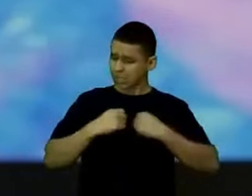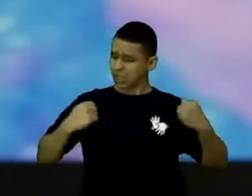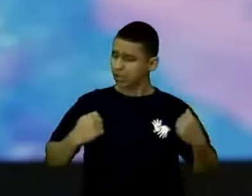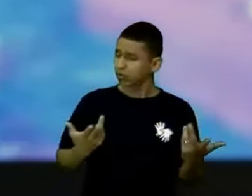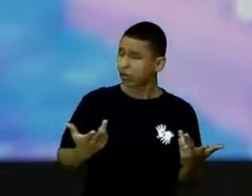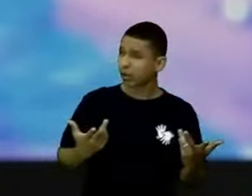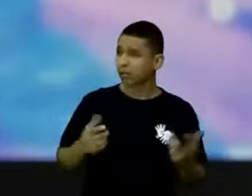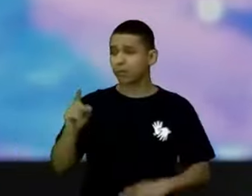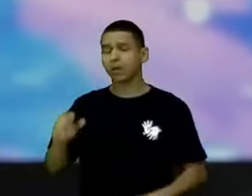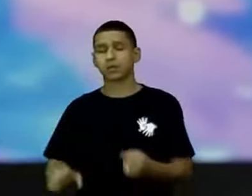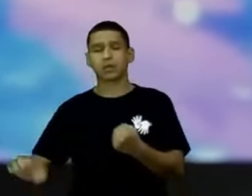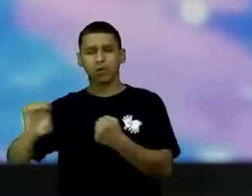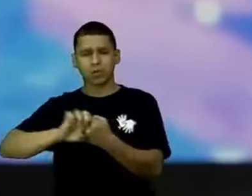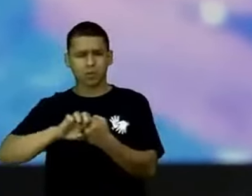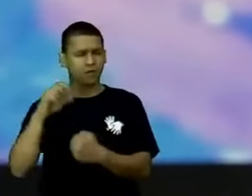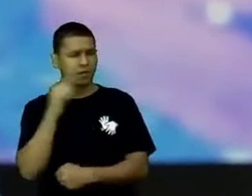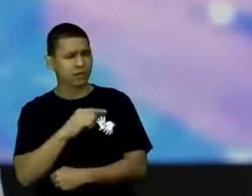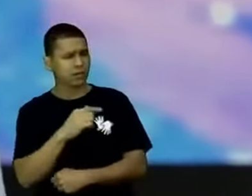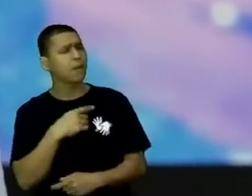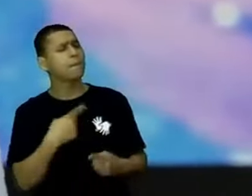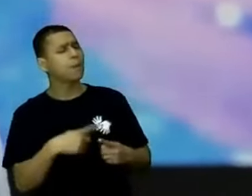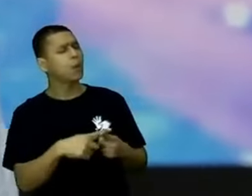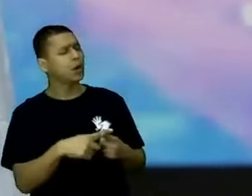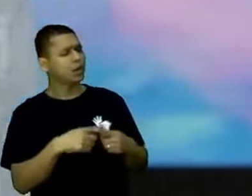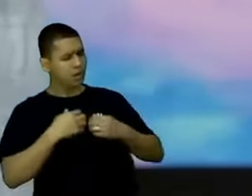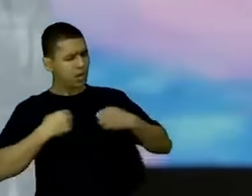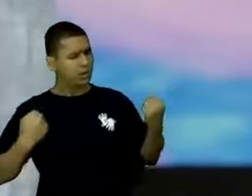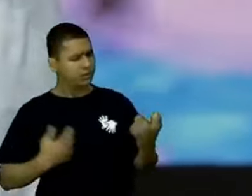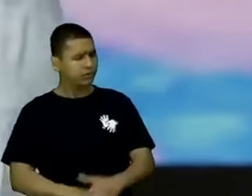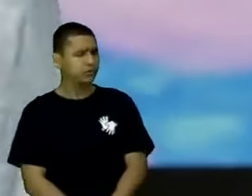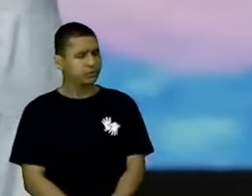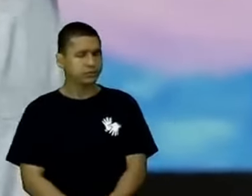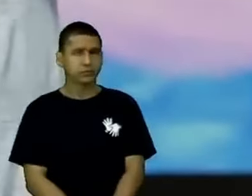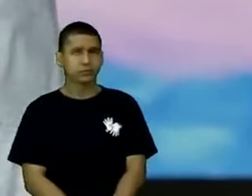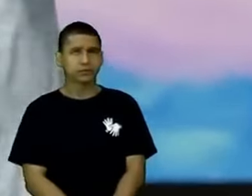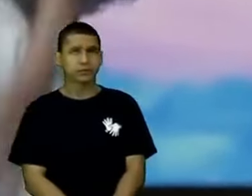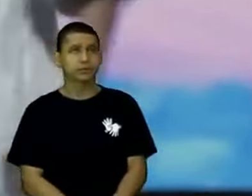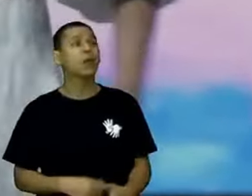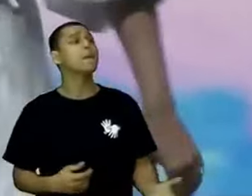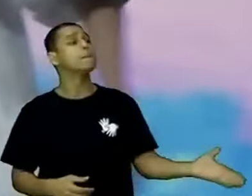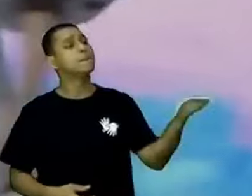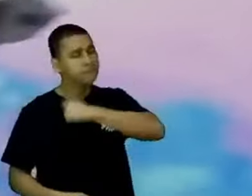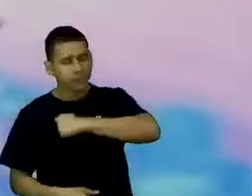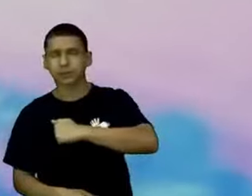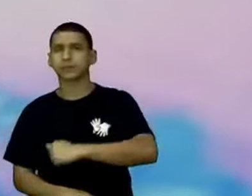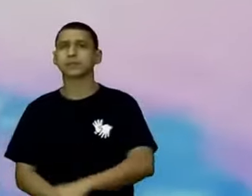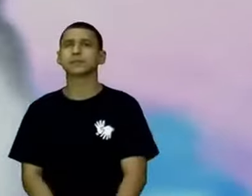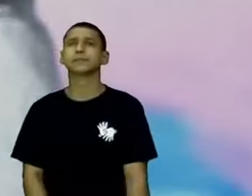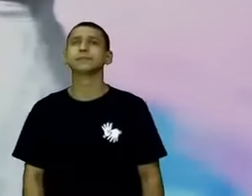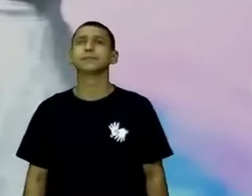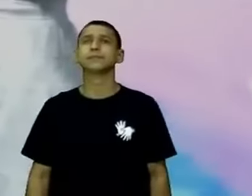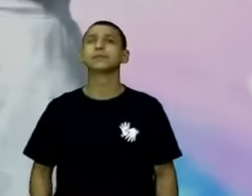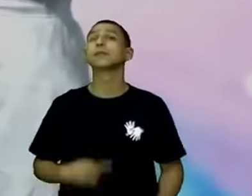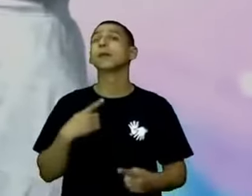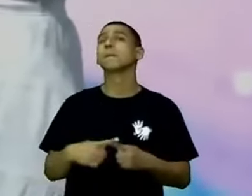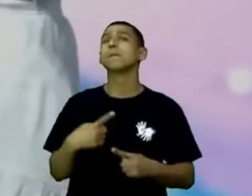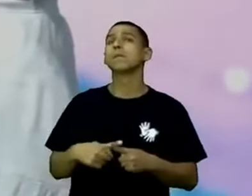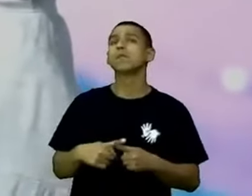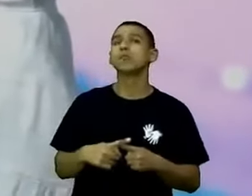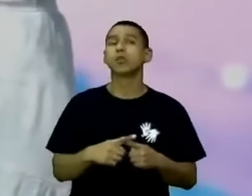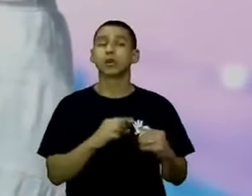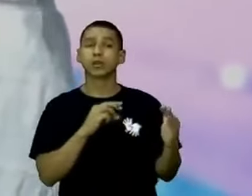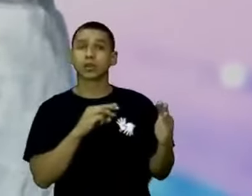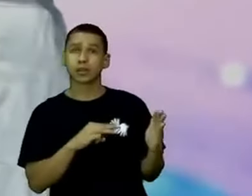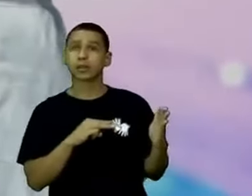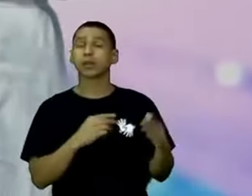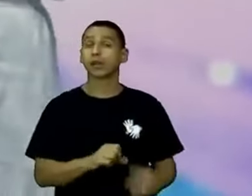fala, tu está rasgando as vestes por quê? Pode mandar ele vir, porque a Síria hoje vai saber